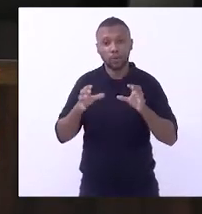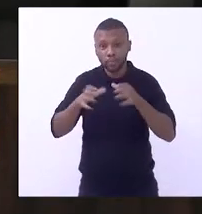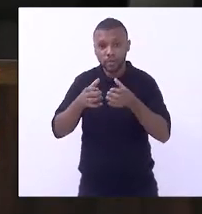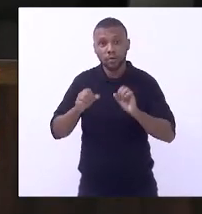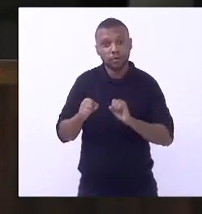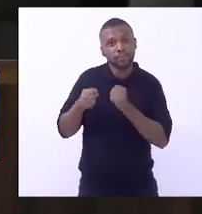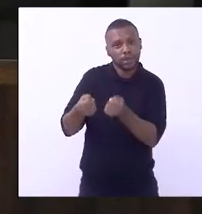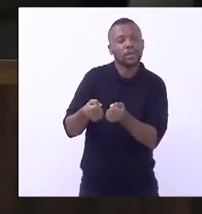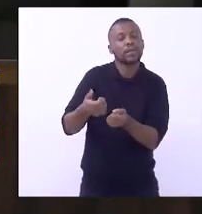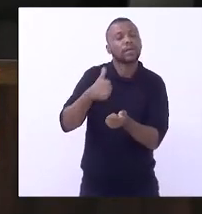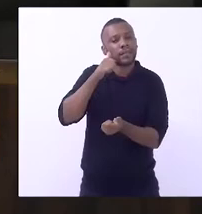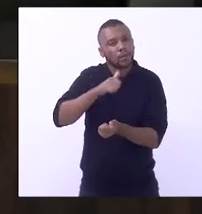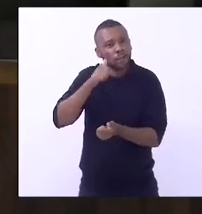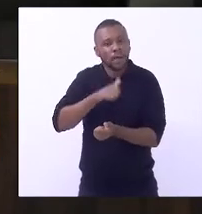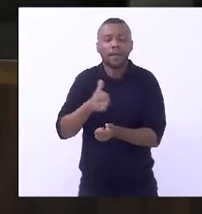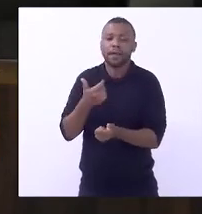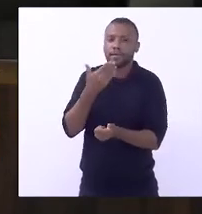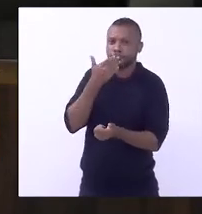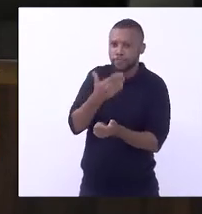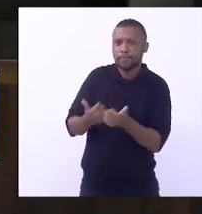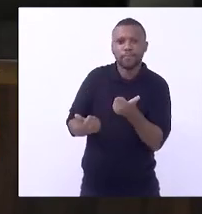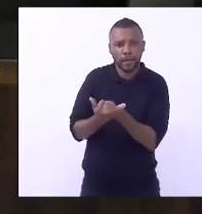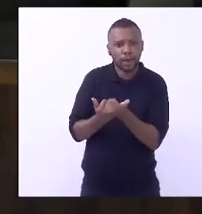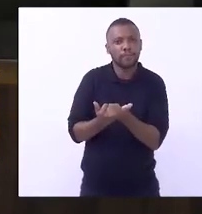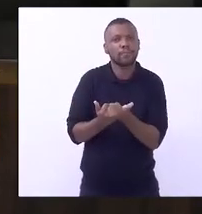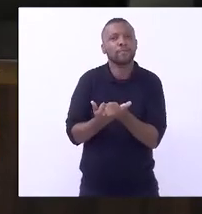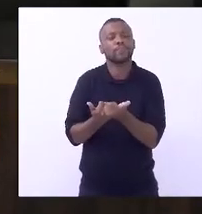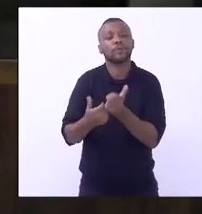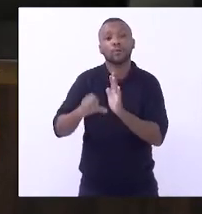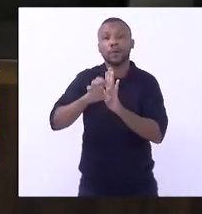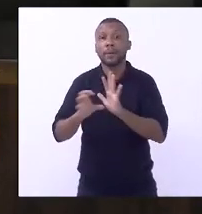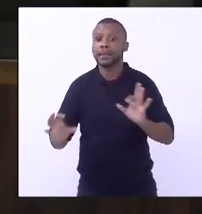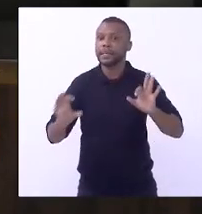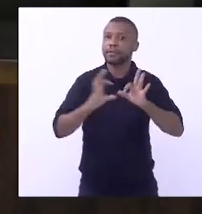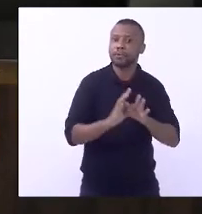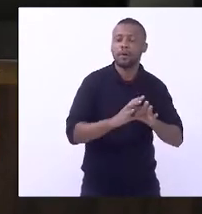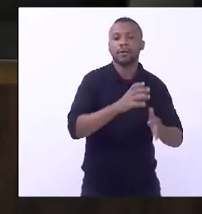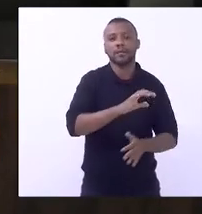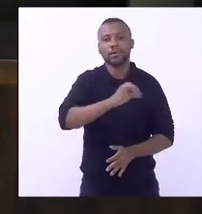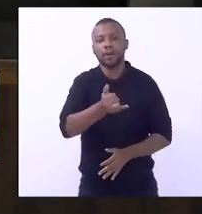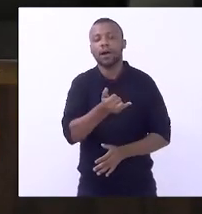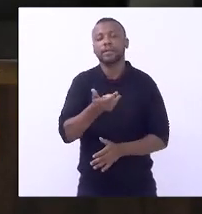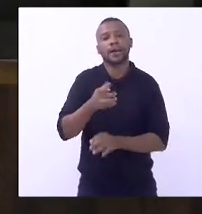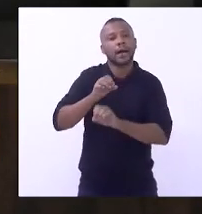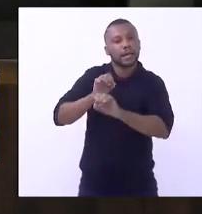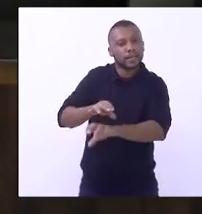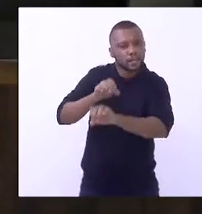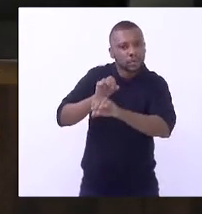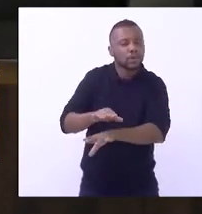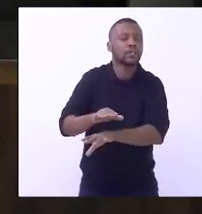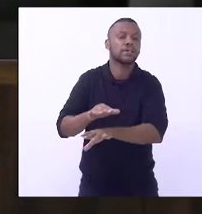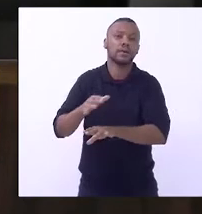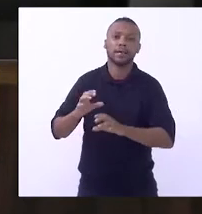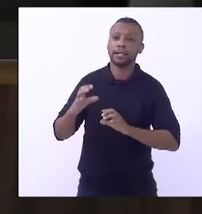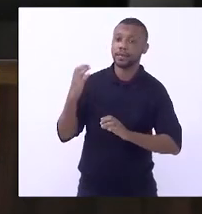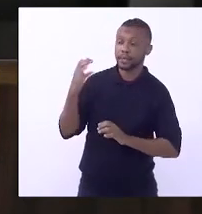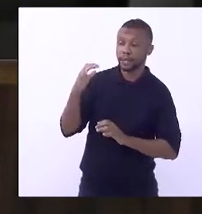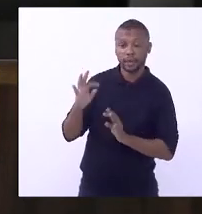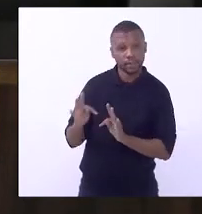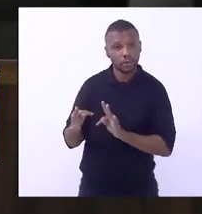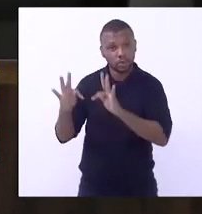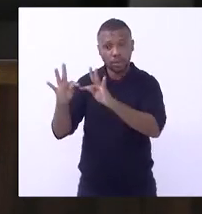favorável. Segurança Pública e Assunto de Polícia. Favorável com as emendas da CCJ. Educação, favorável. Ciência e Tecnologia, favorável com